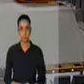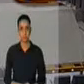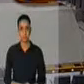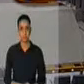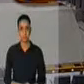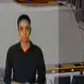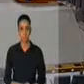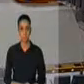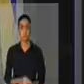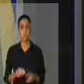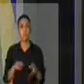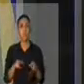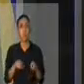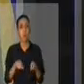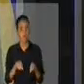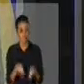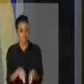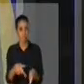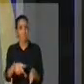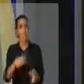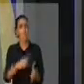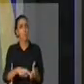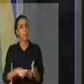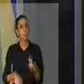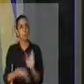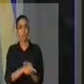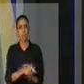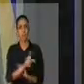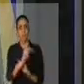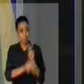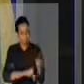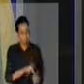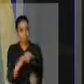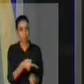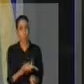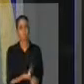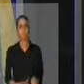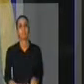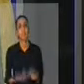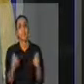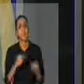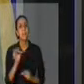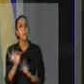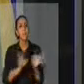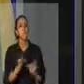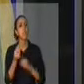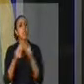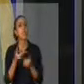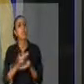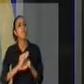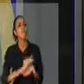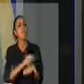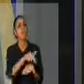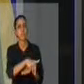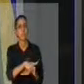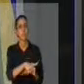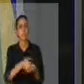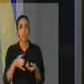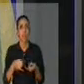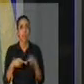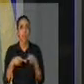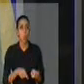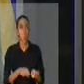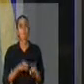É necessário entendermos o câncer como um problema de saúde pública no Brasil. É necessário planejar o financiamento adequado para o enfrentamento